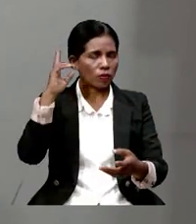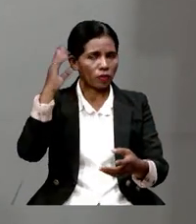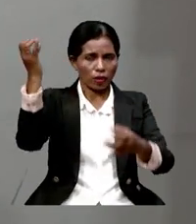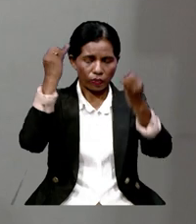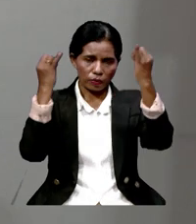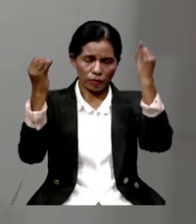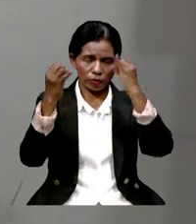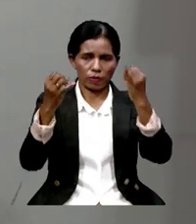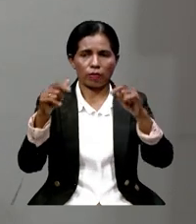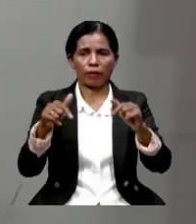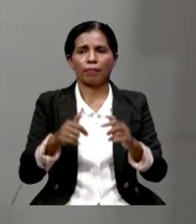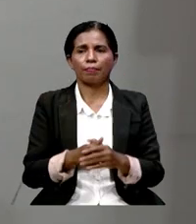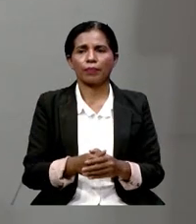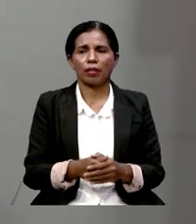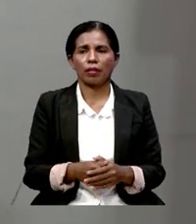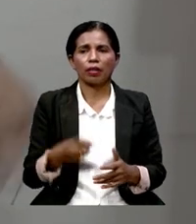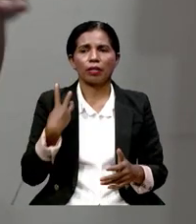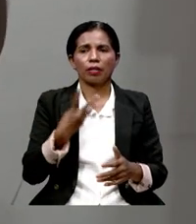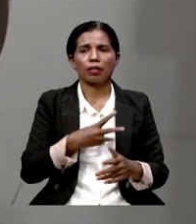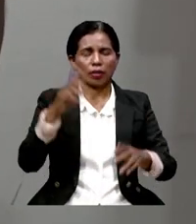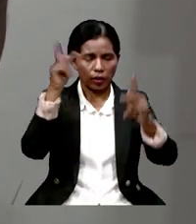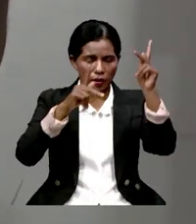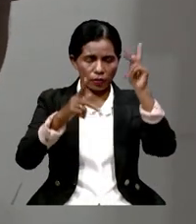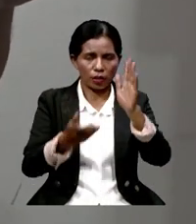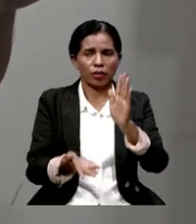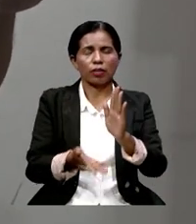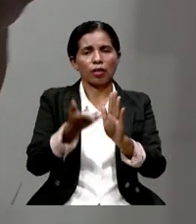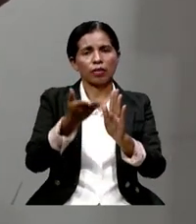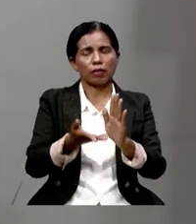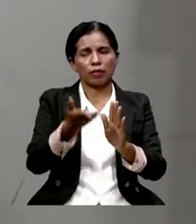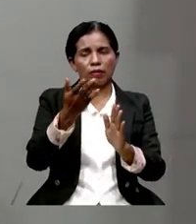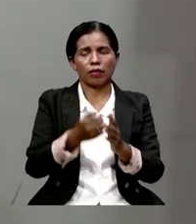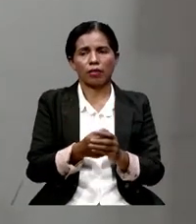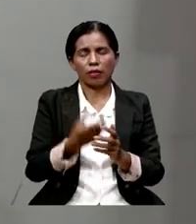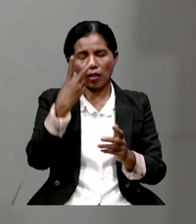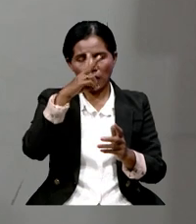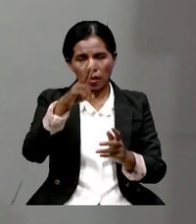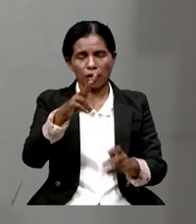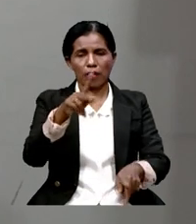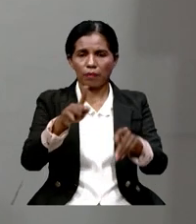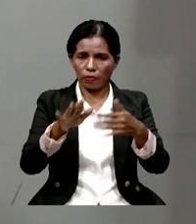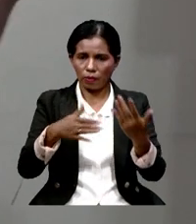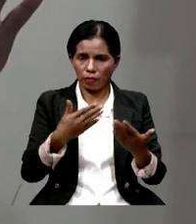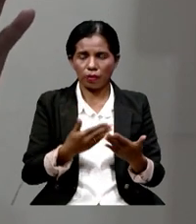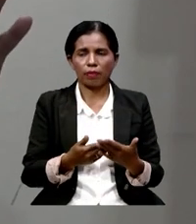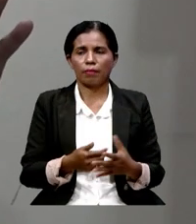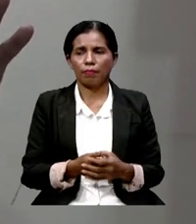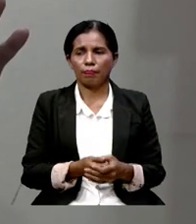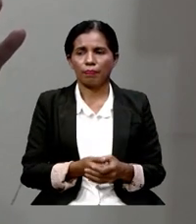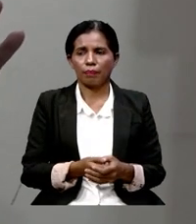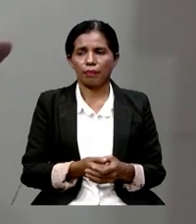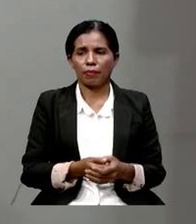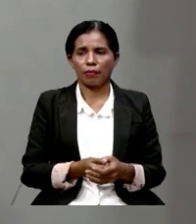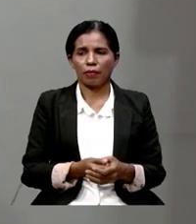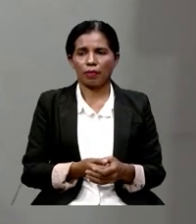informação, né? Lembra que tem um caso, sai, estamos, se dá. Conta a raiva, tem a população, é uma